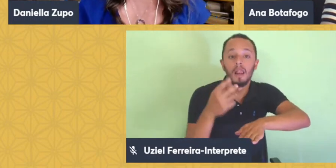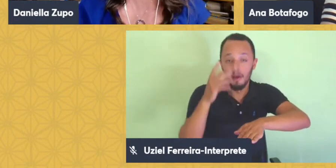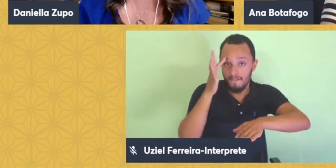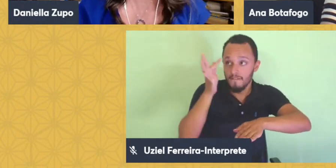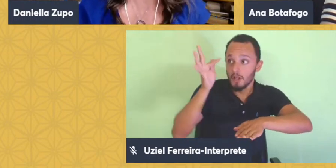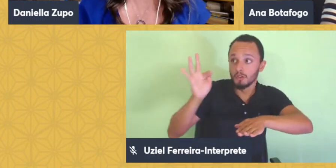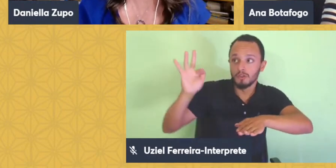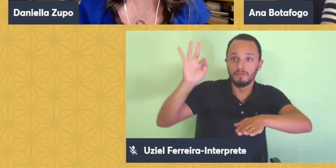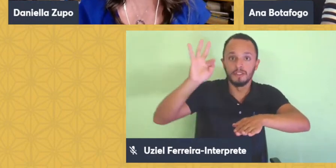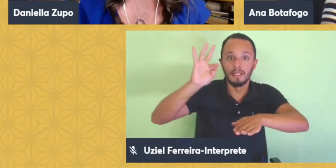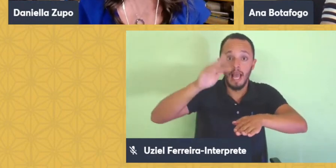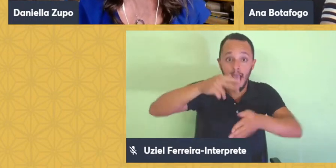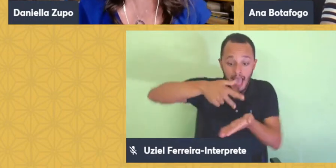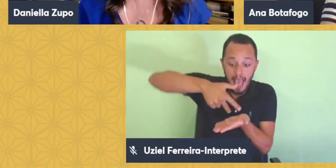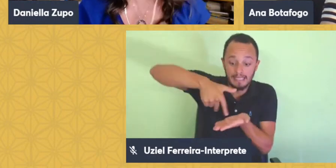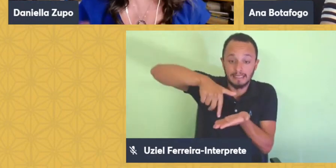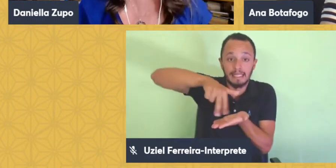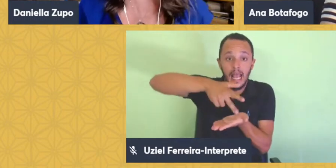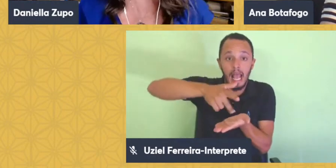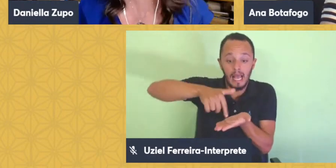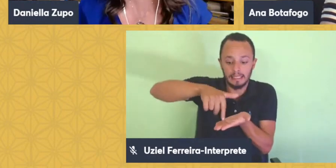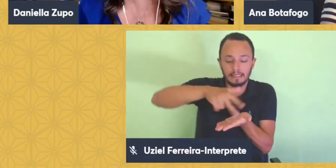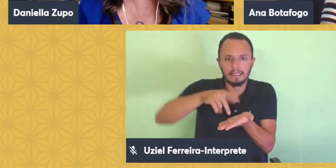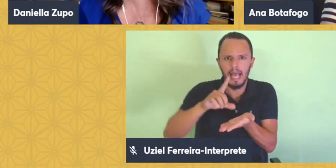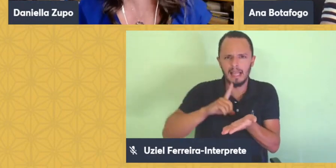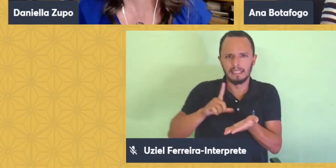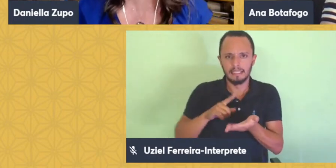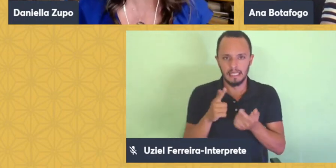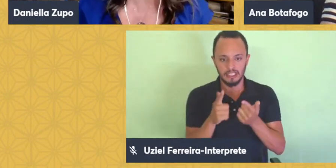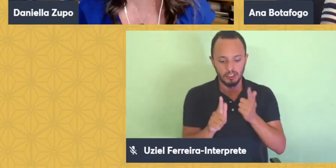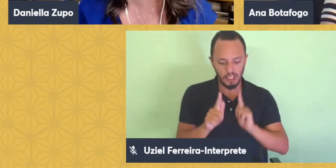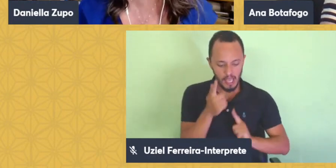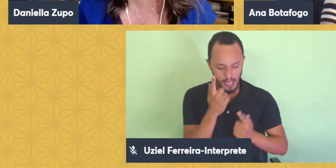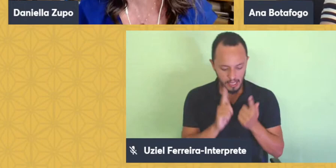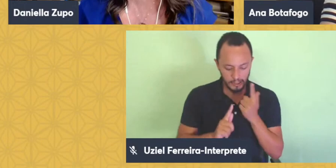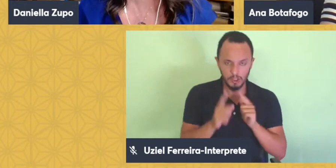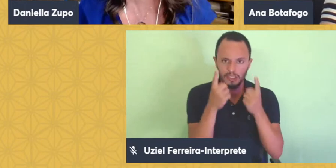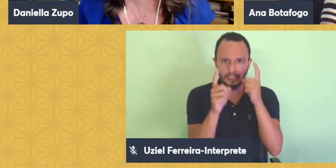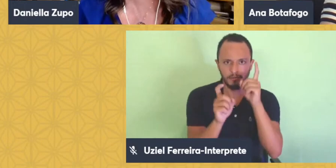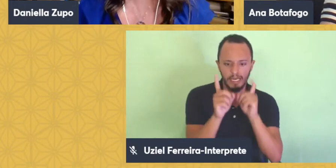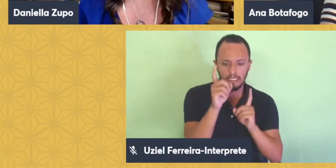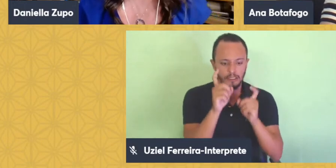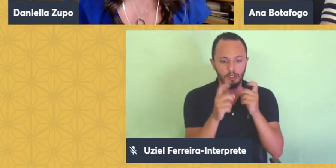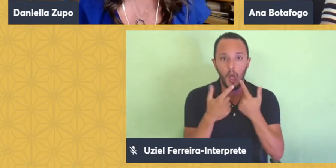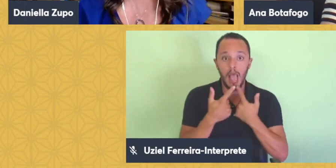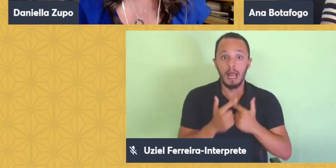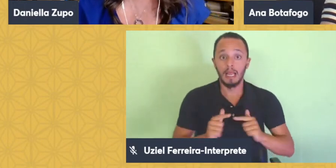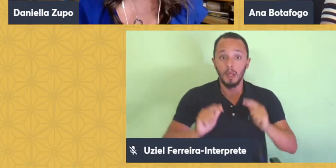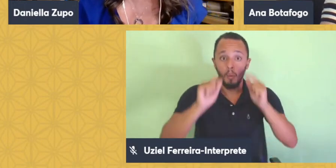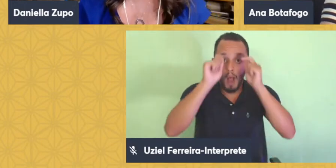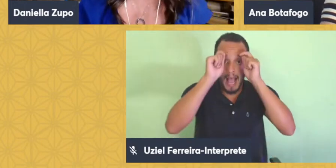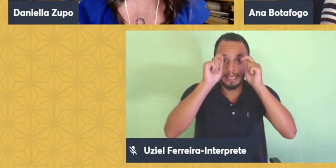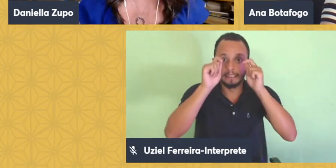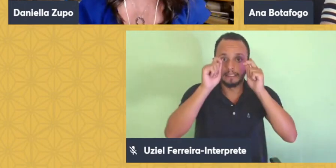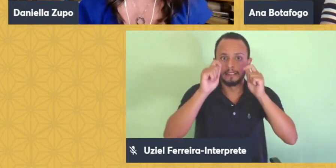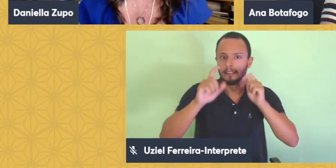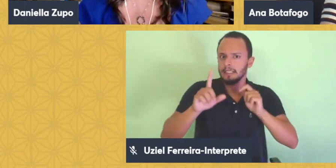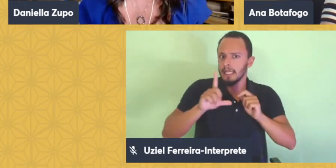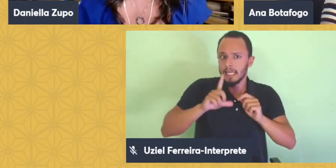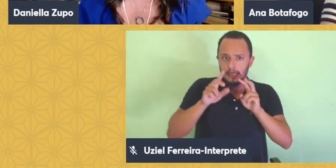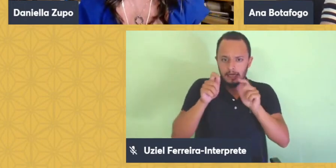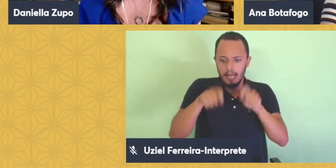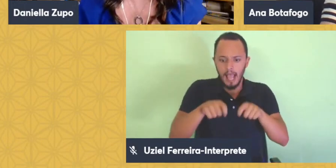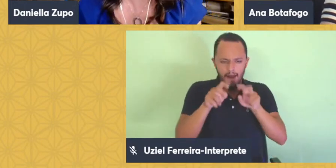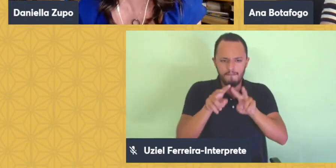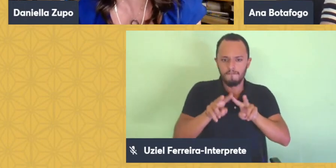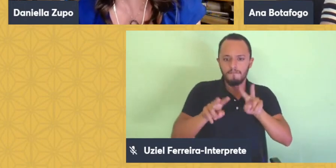manifestação artística do corpo reúne gestos sinuosidades expressões e diferentes linguagens para fazer ver uma